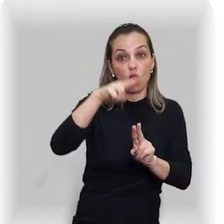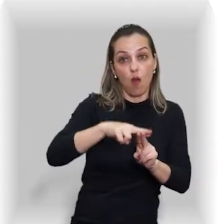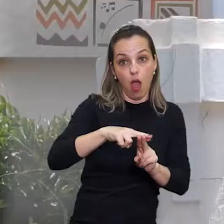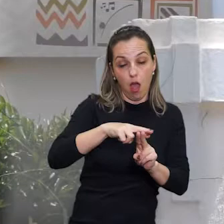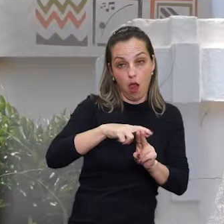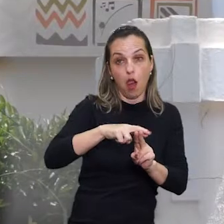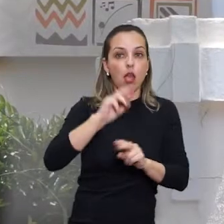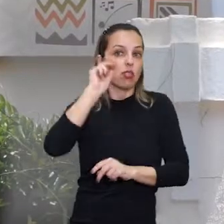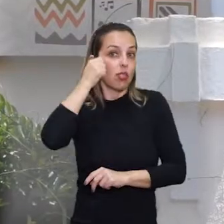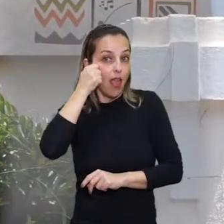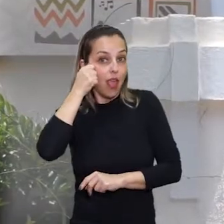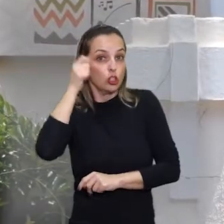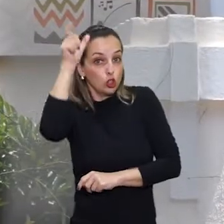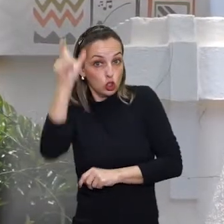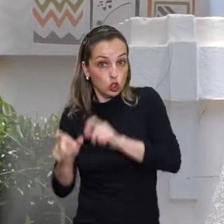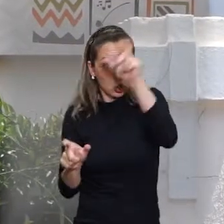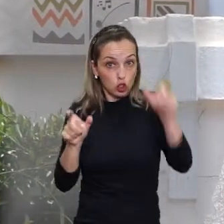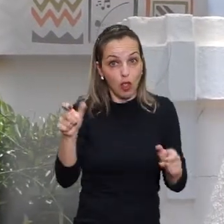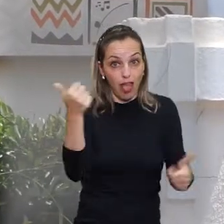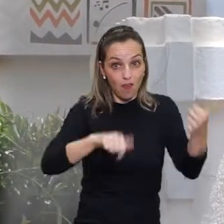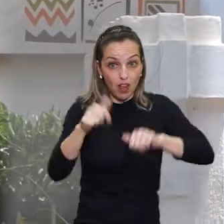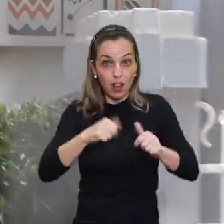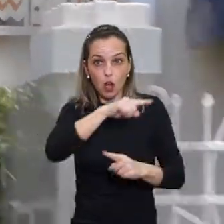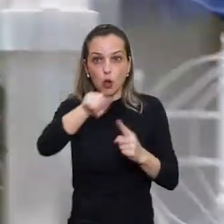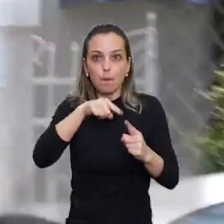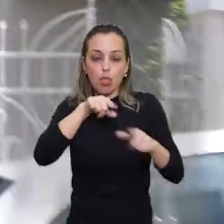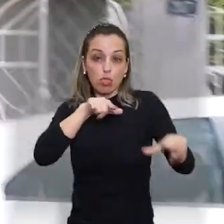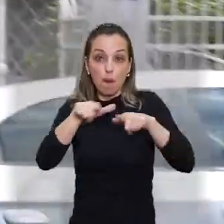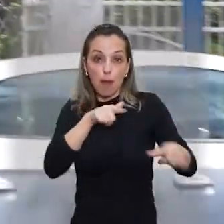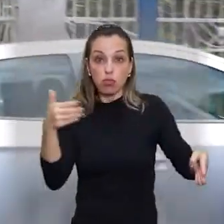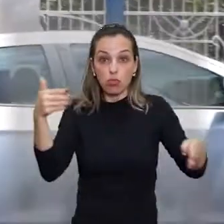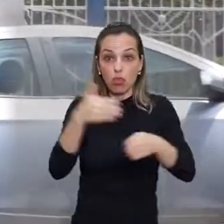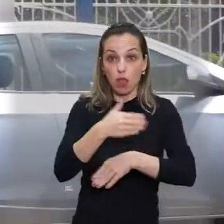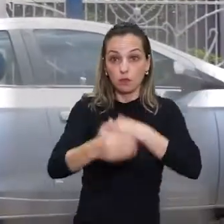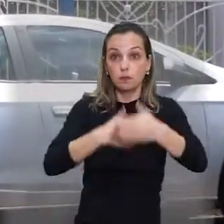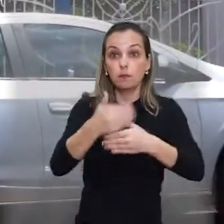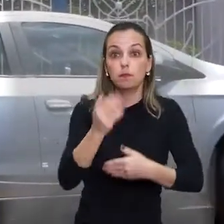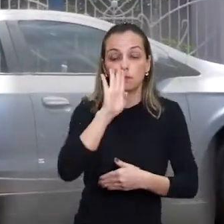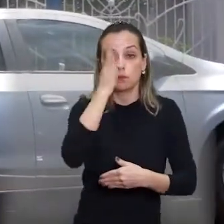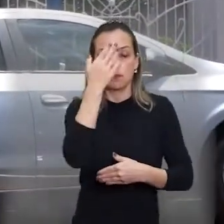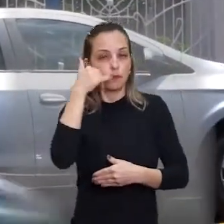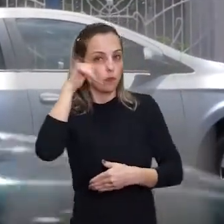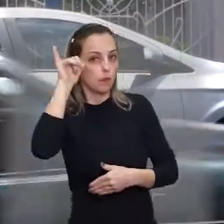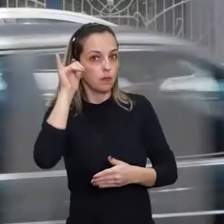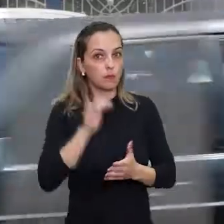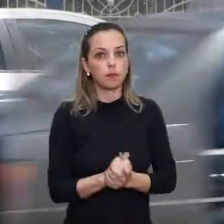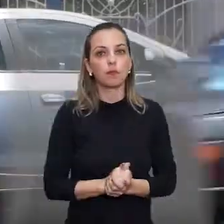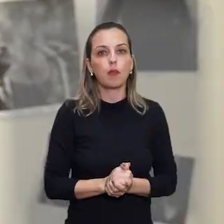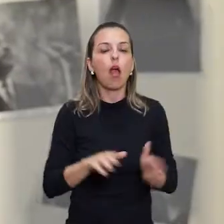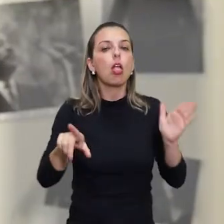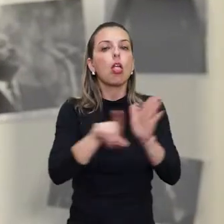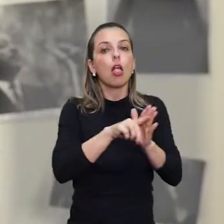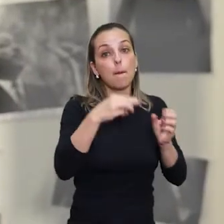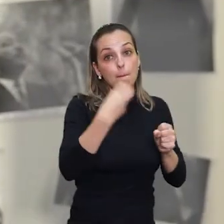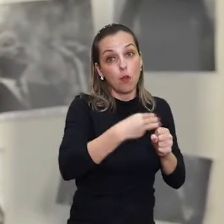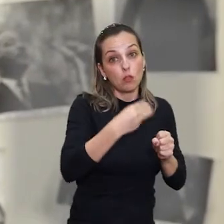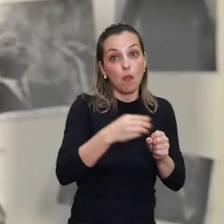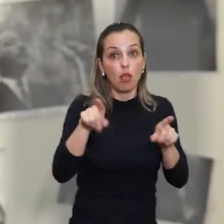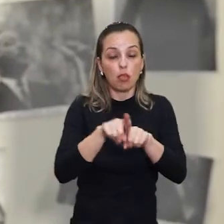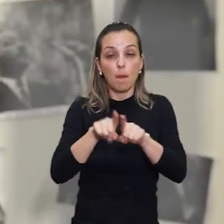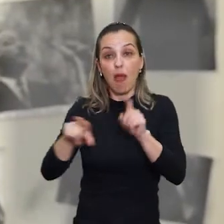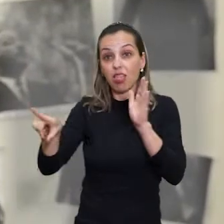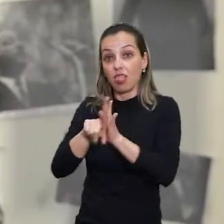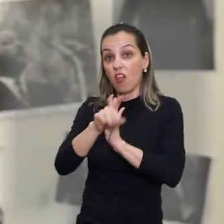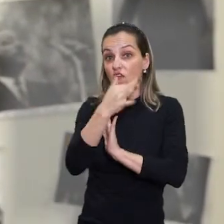22%. O Centro de Referência Afro participa do processo de seleção a fim de evitar fraudes. Nós temos que atender uma